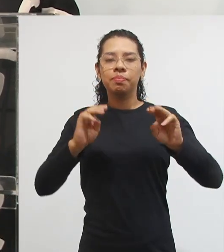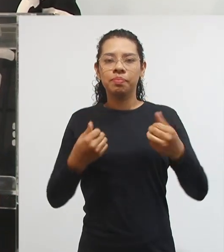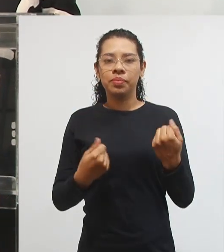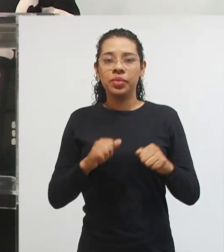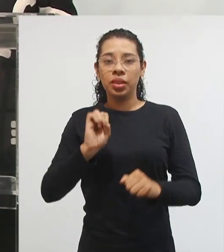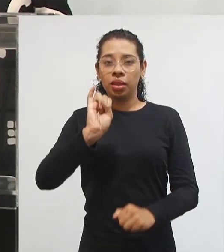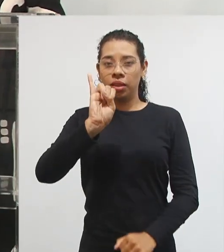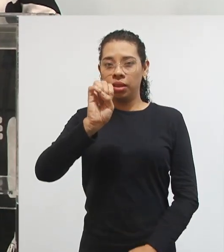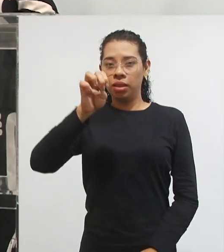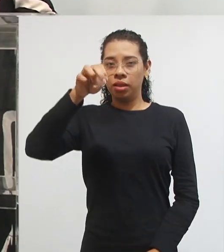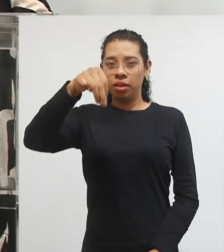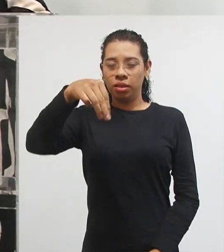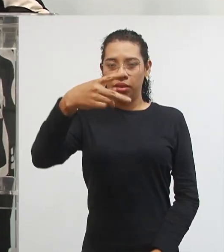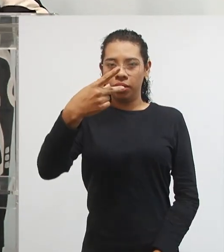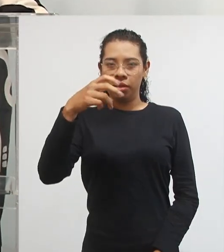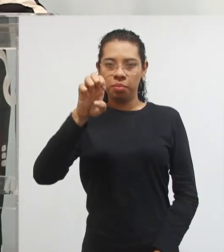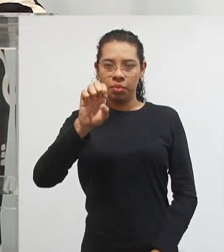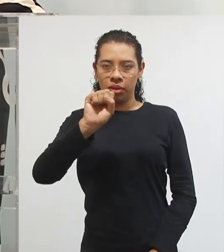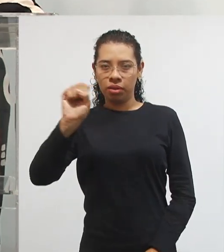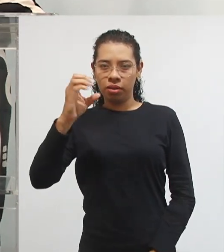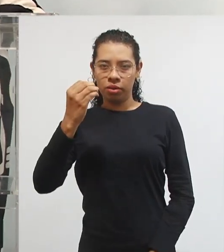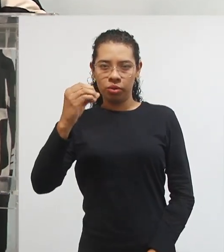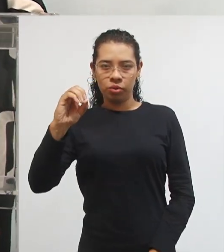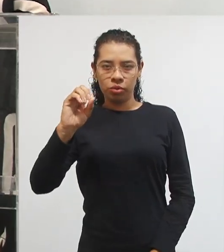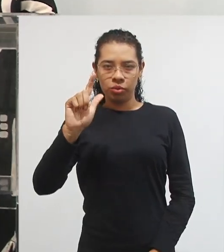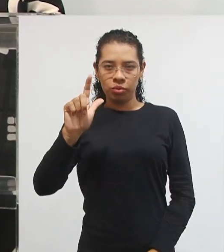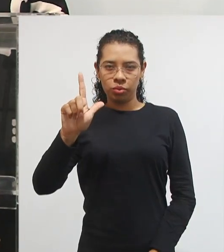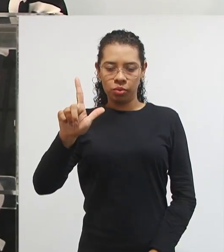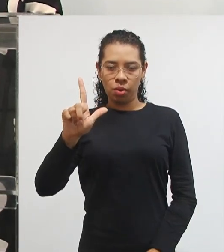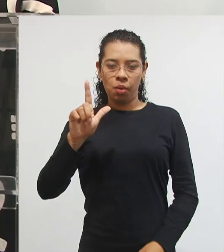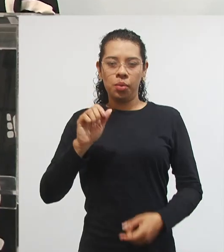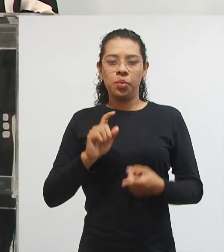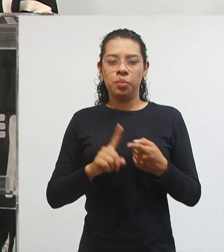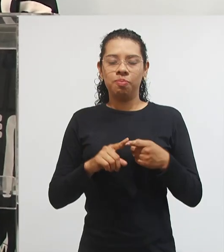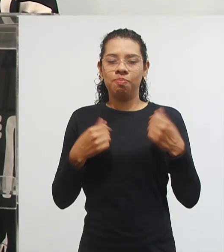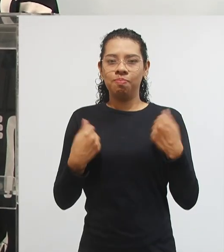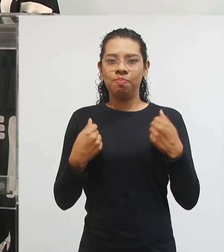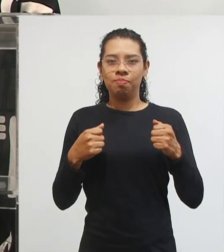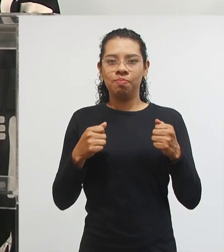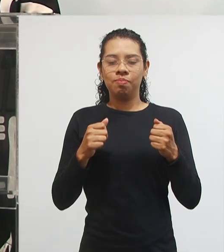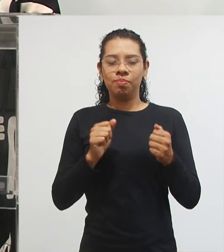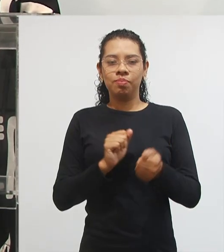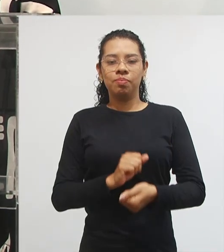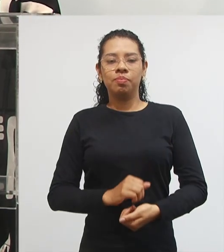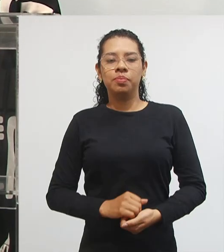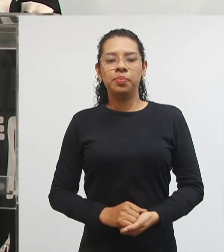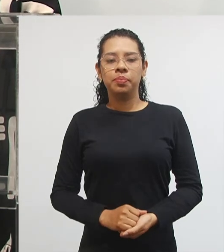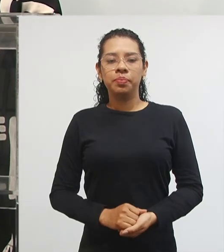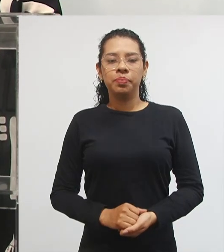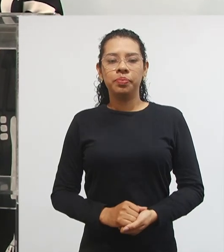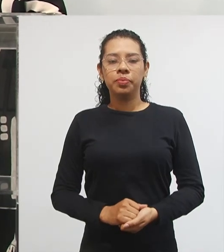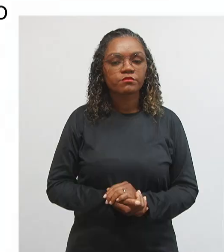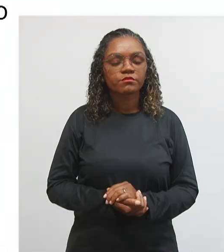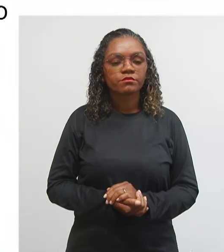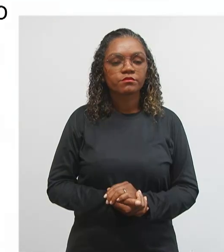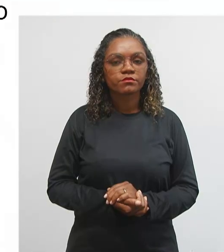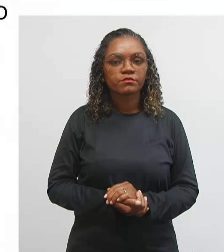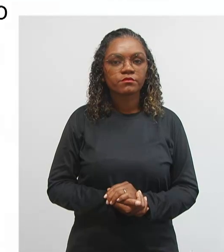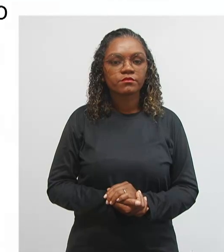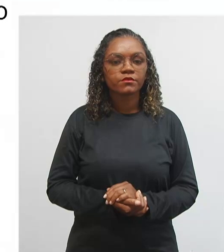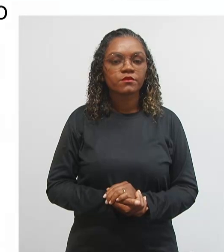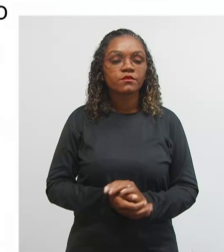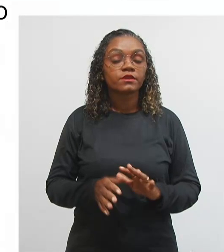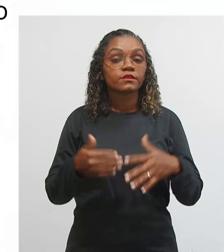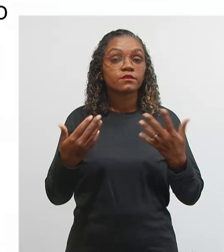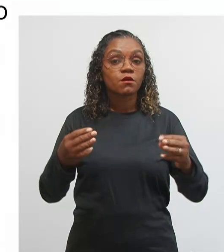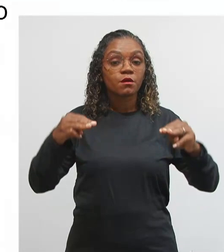tá? O marketing governamental. Então, o marketing eleitoral a gente conhece, né? São as propagandas eleitorais. O marketing